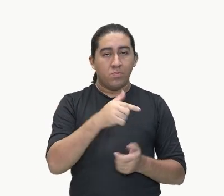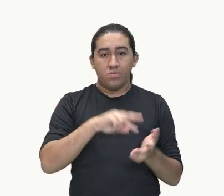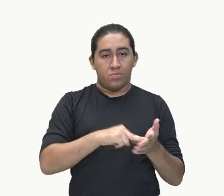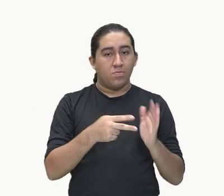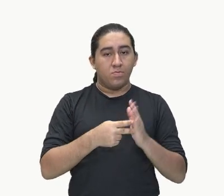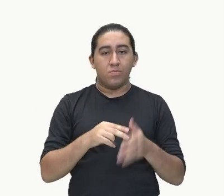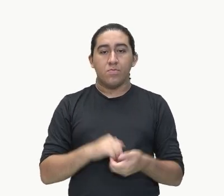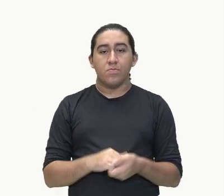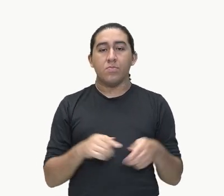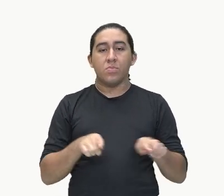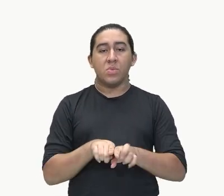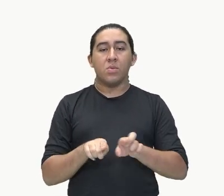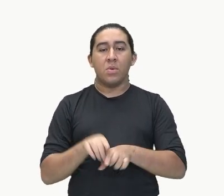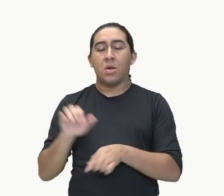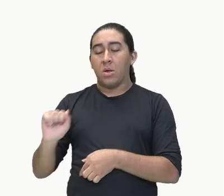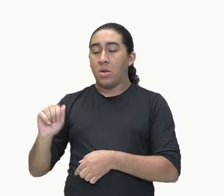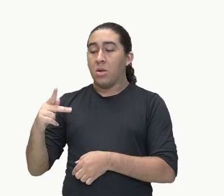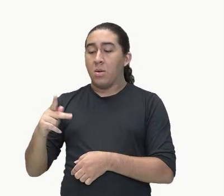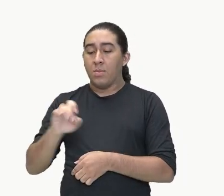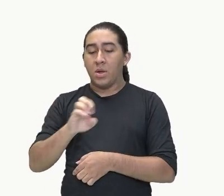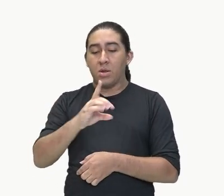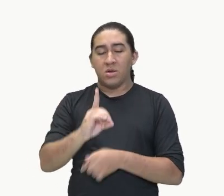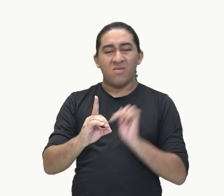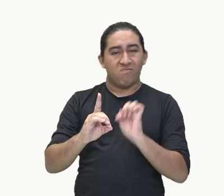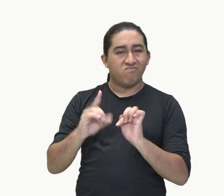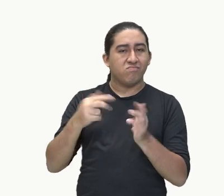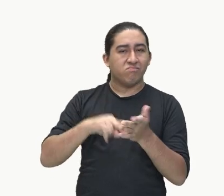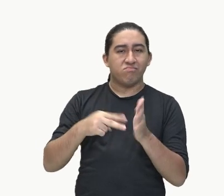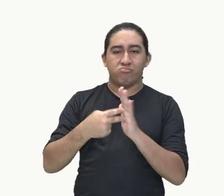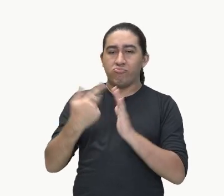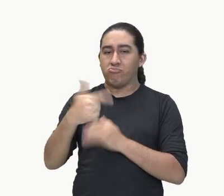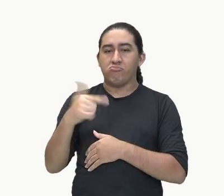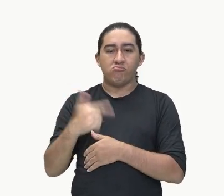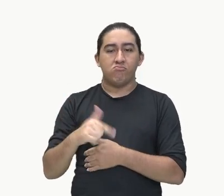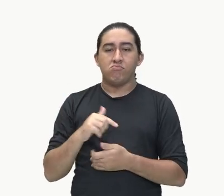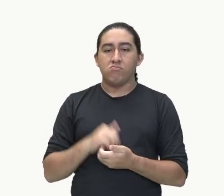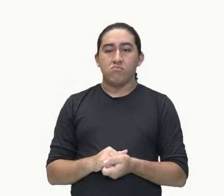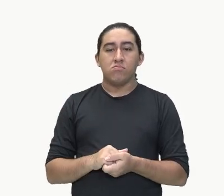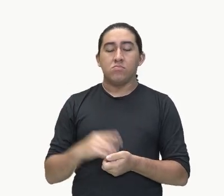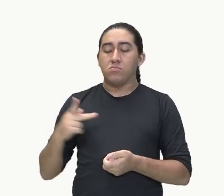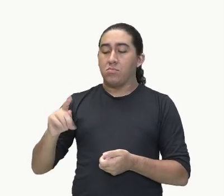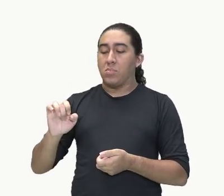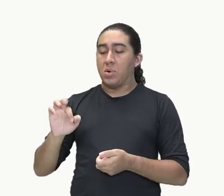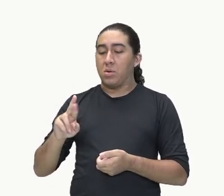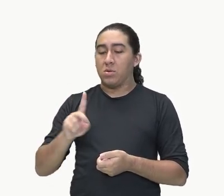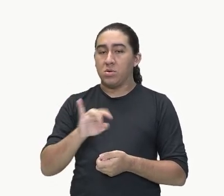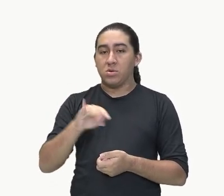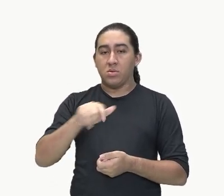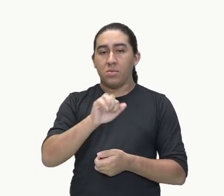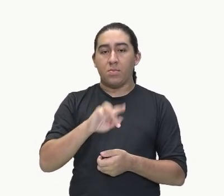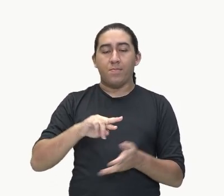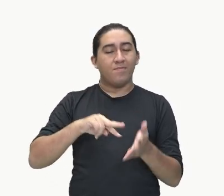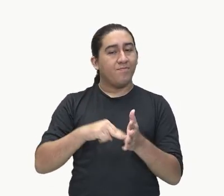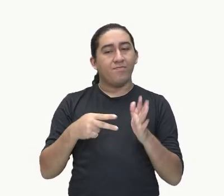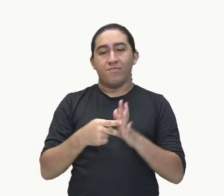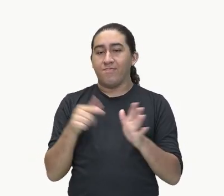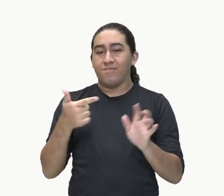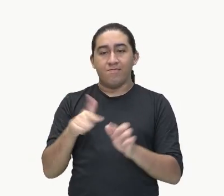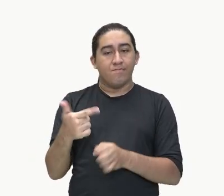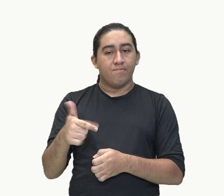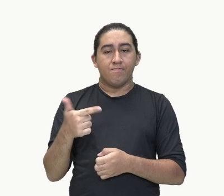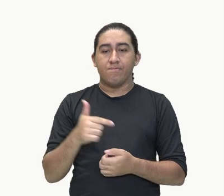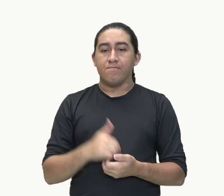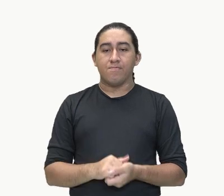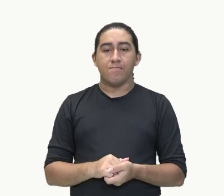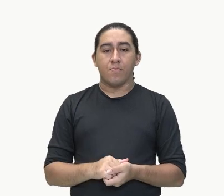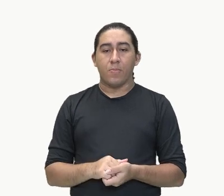Apede, até o R, não existe, né? Um sentido para essa palavra. E só pedrejar também não, né? Se eu tirasse o